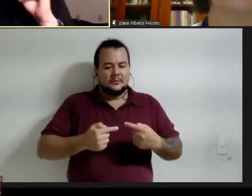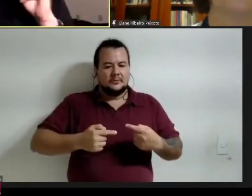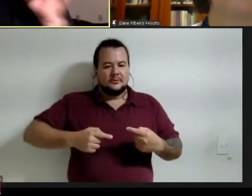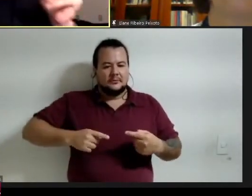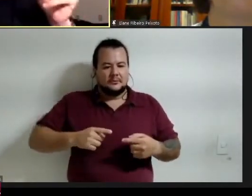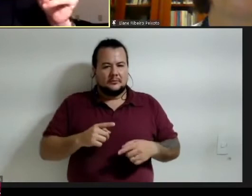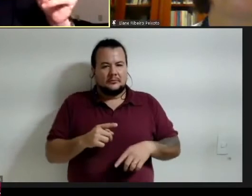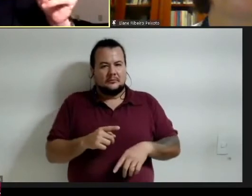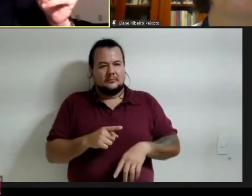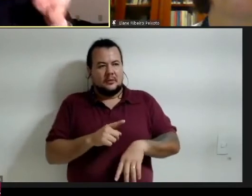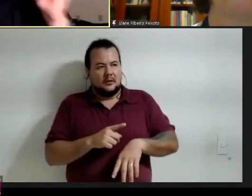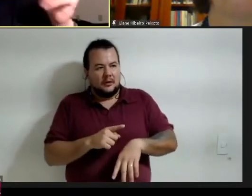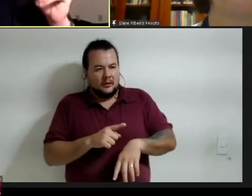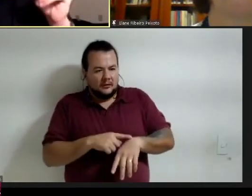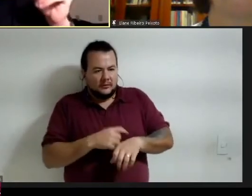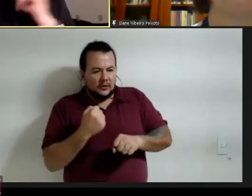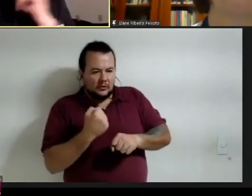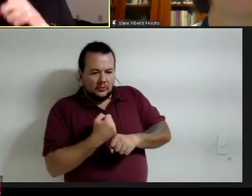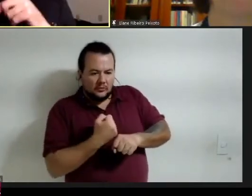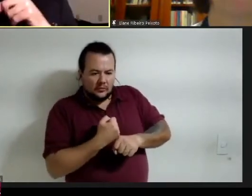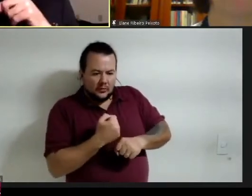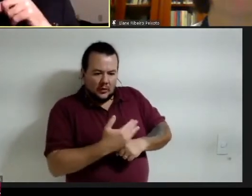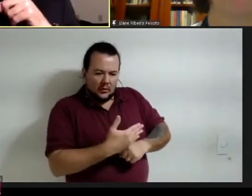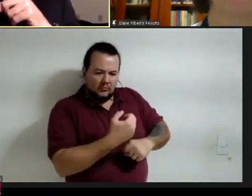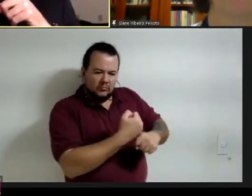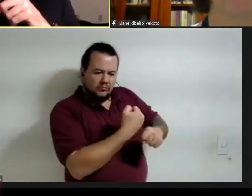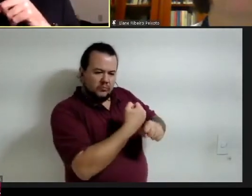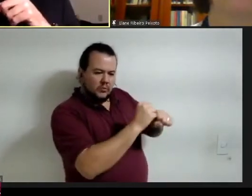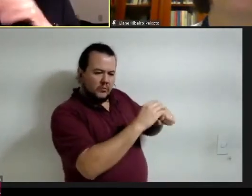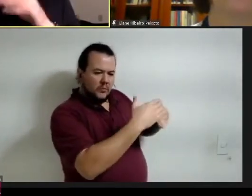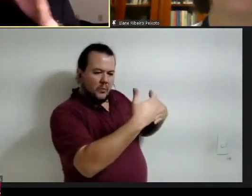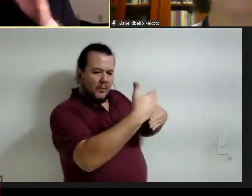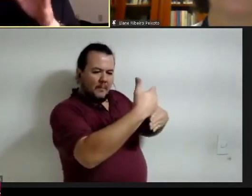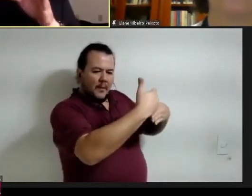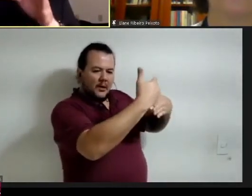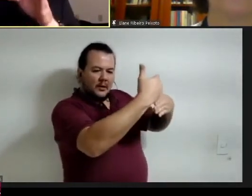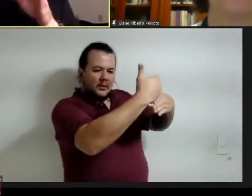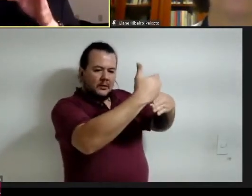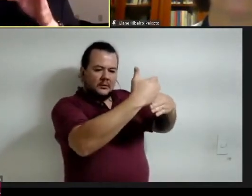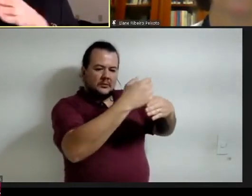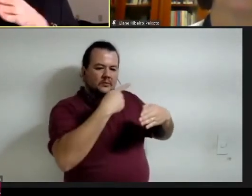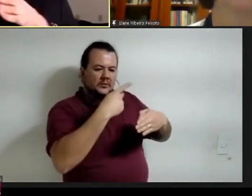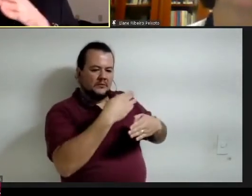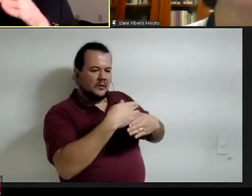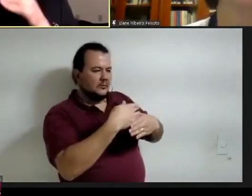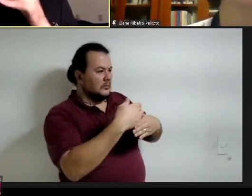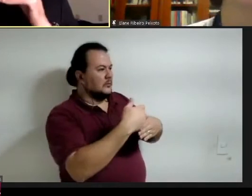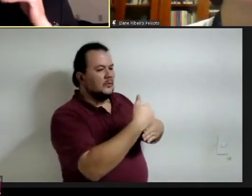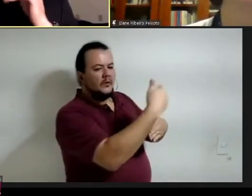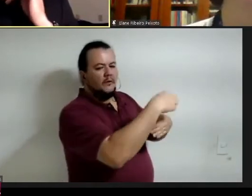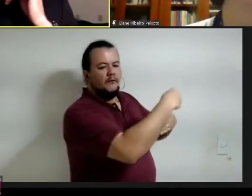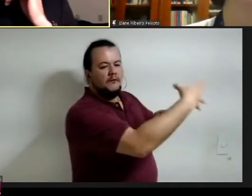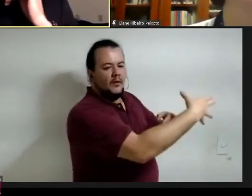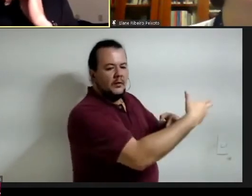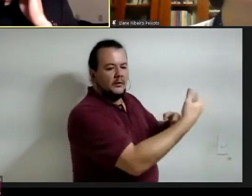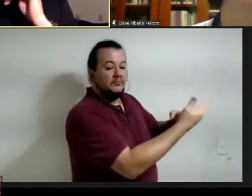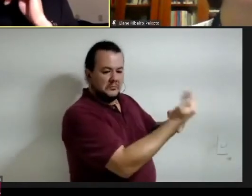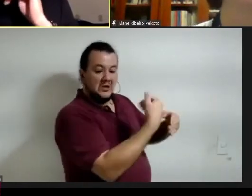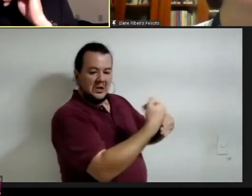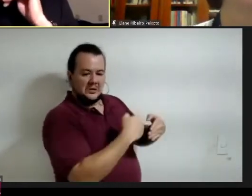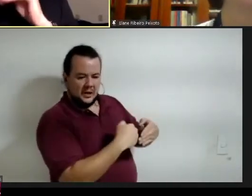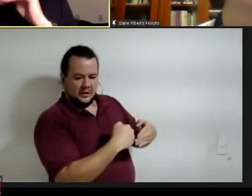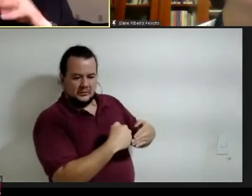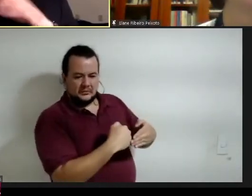e fala, isso tá, elege, né? Isso está dentro, isso está fora, você está tomando uma decisão que é política. Por isso